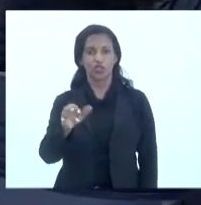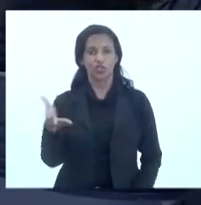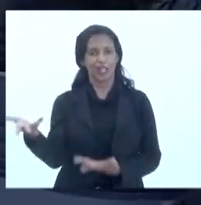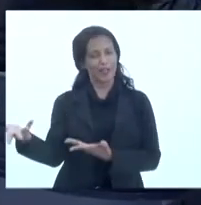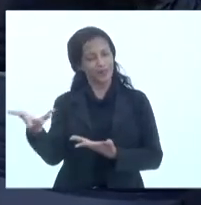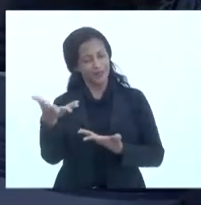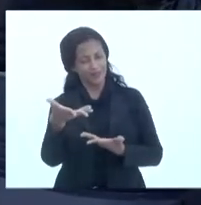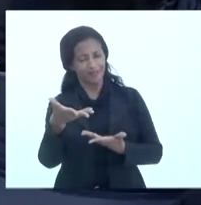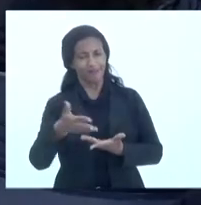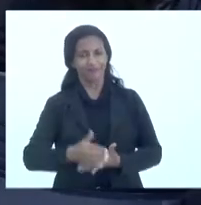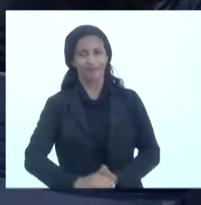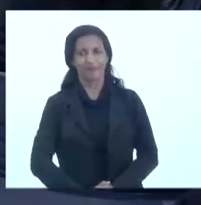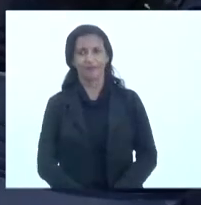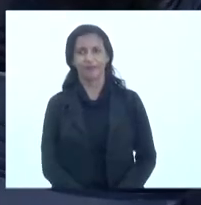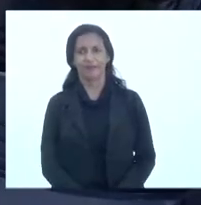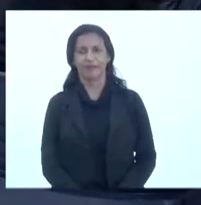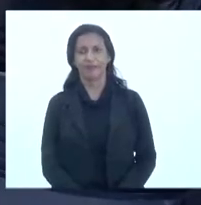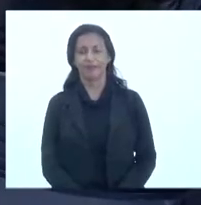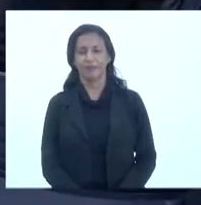Por favor.